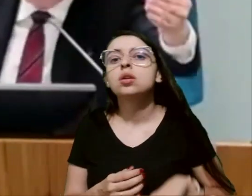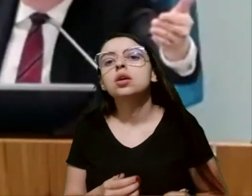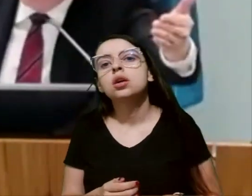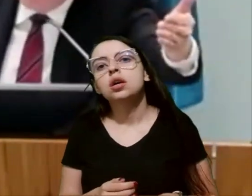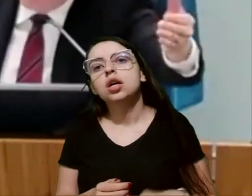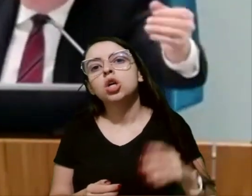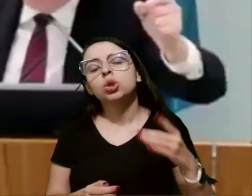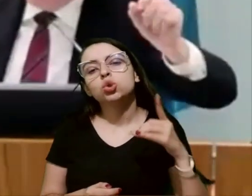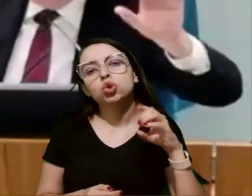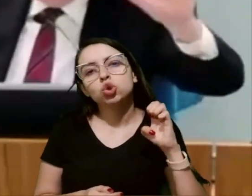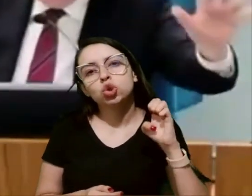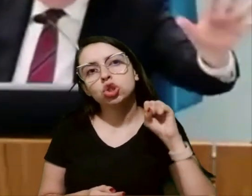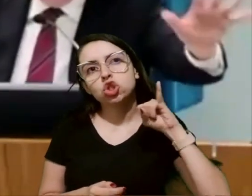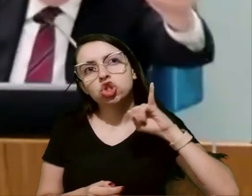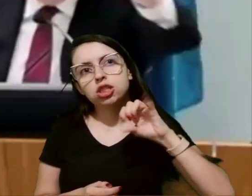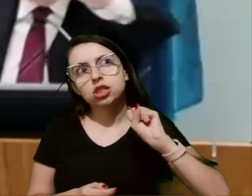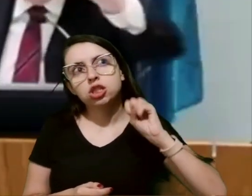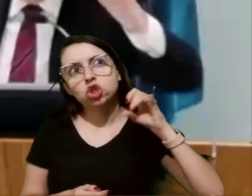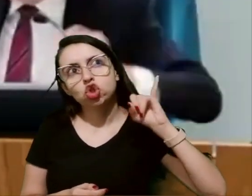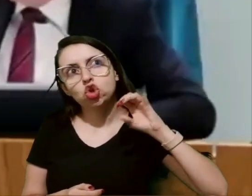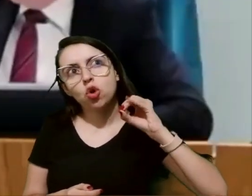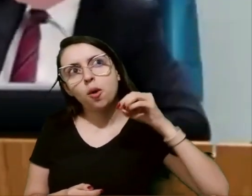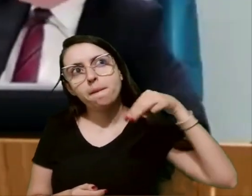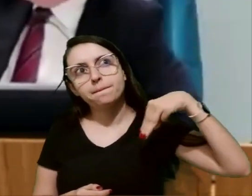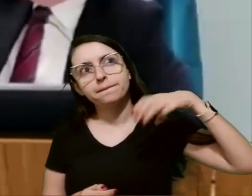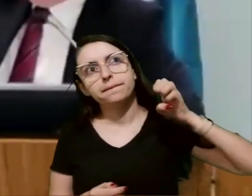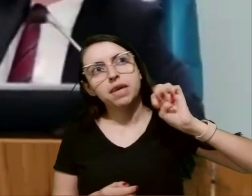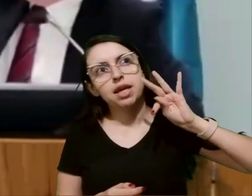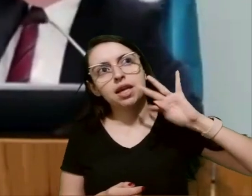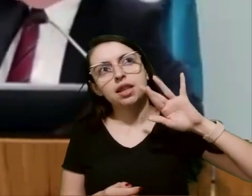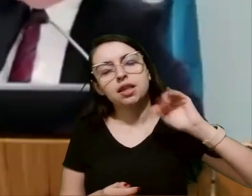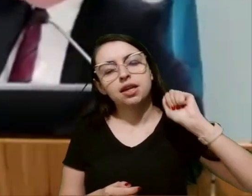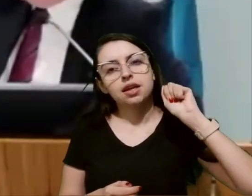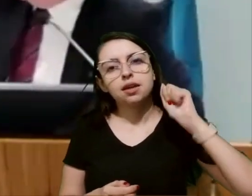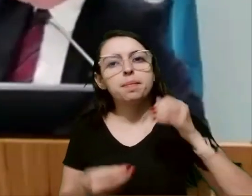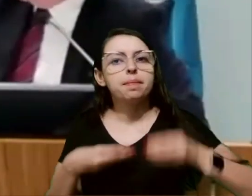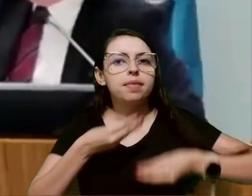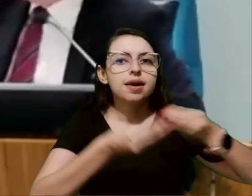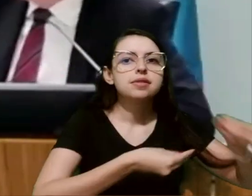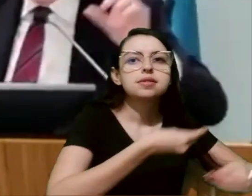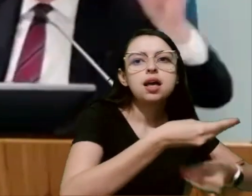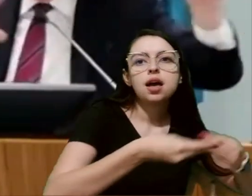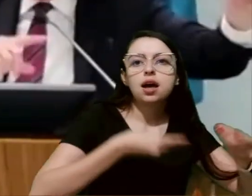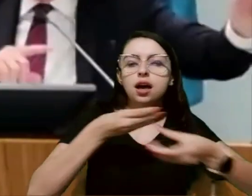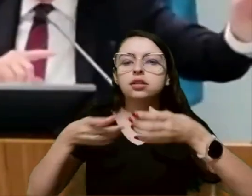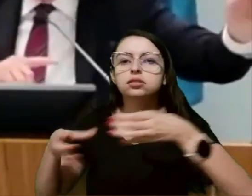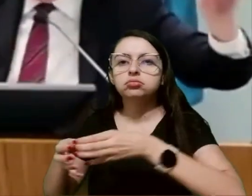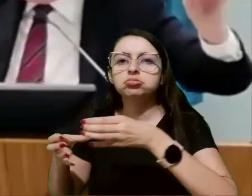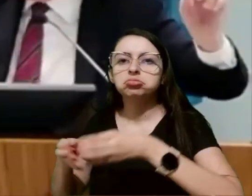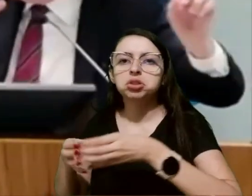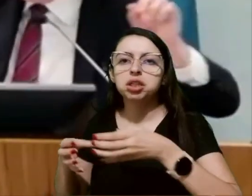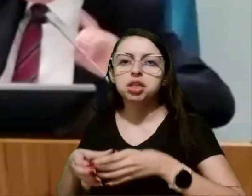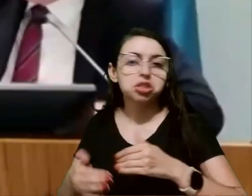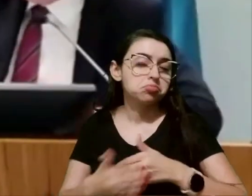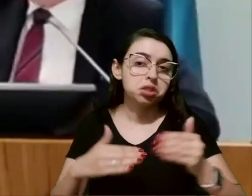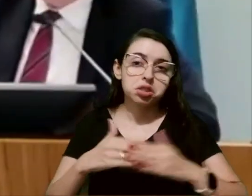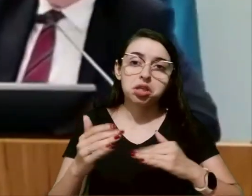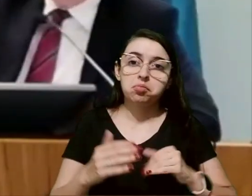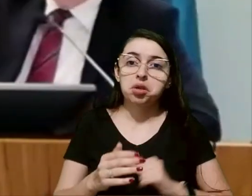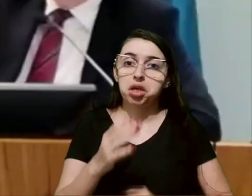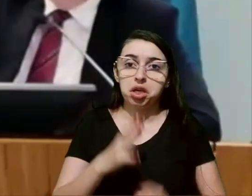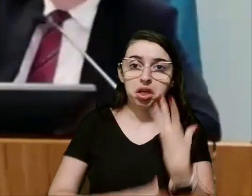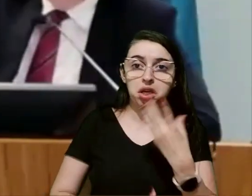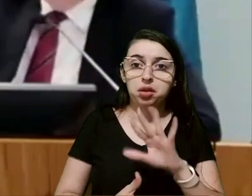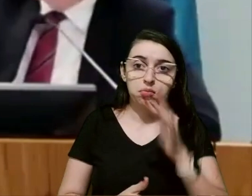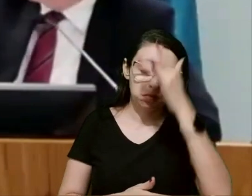a dosimetria da pena. Isso era passado para outros grupos, aleatoriamente, sem saber quem tinha feito, quem ia